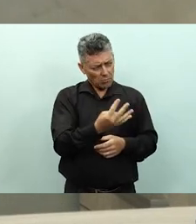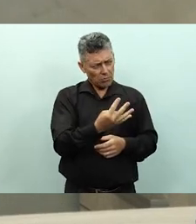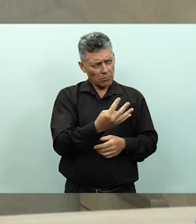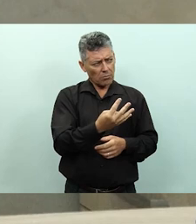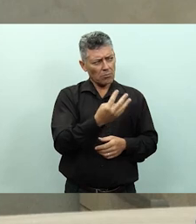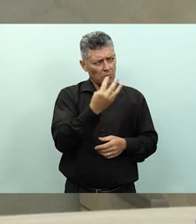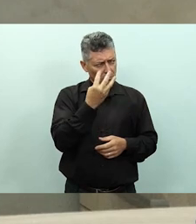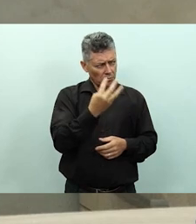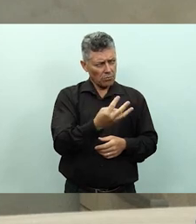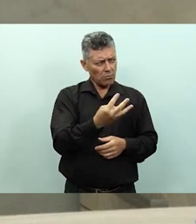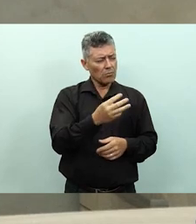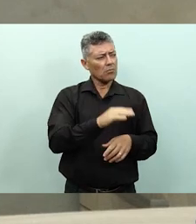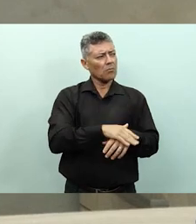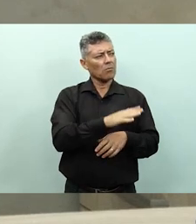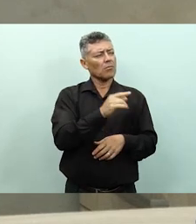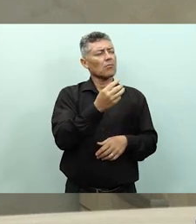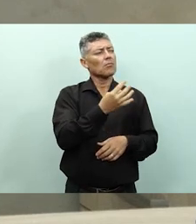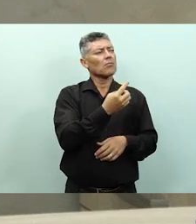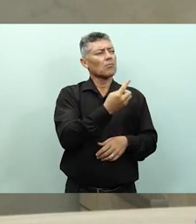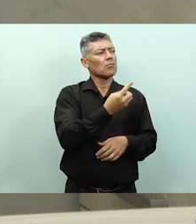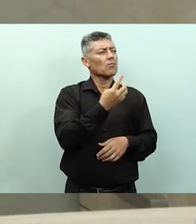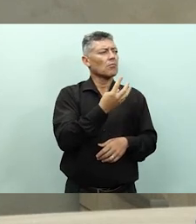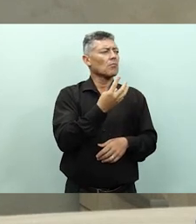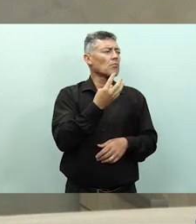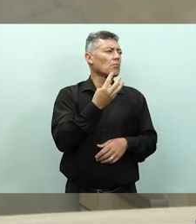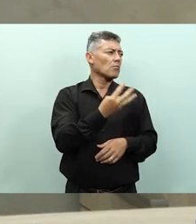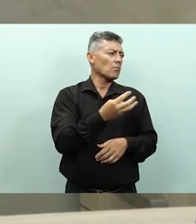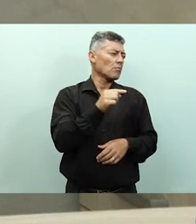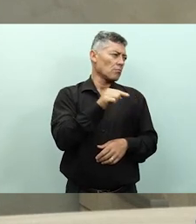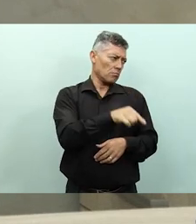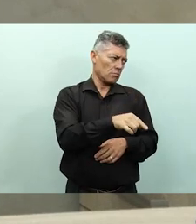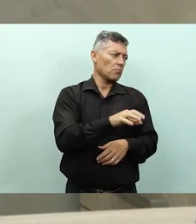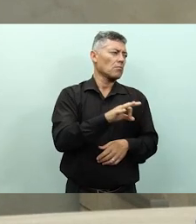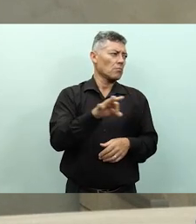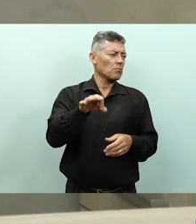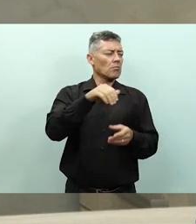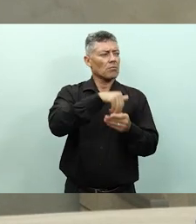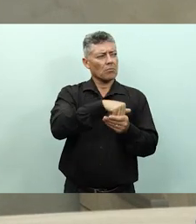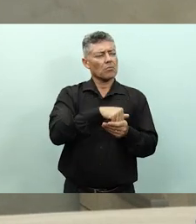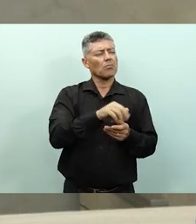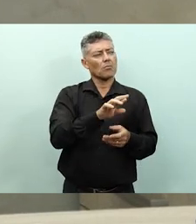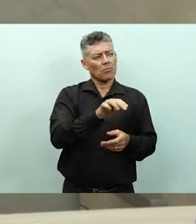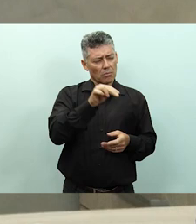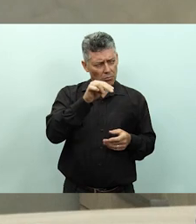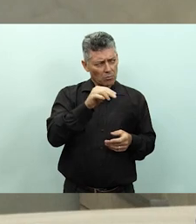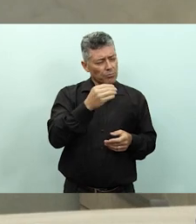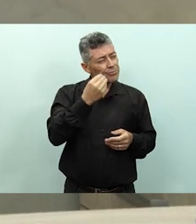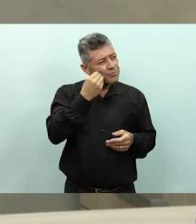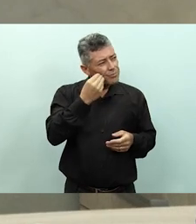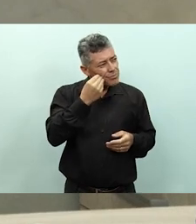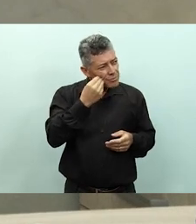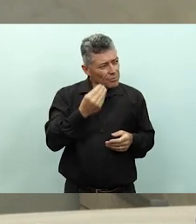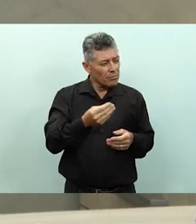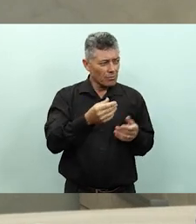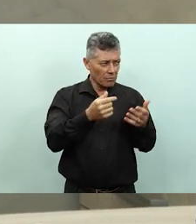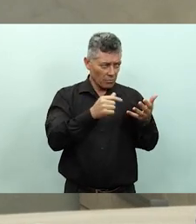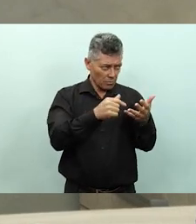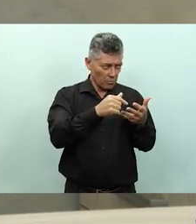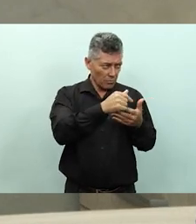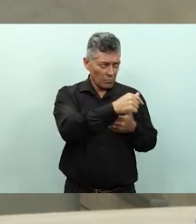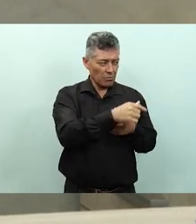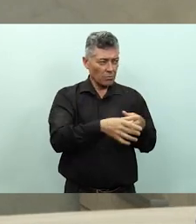mais de 143 mil votos no estado do Rio Grande do Norte. Então, isso demonstrava essa ação dela